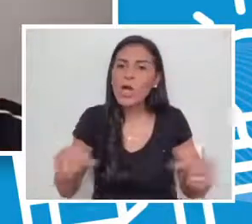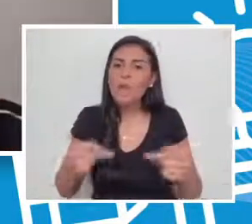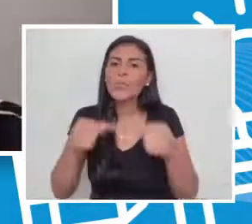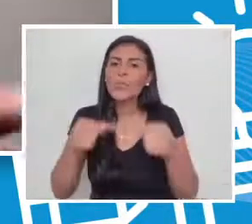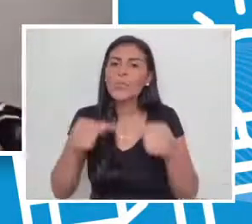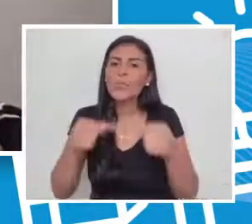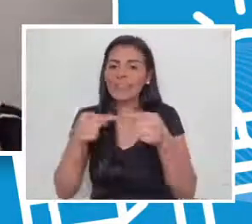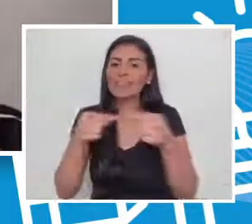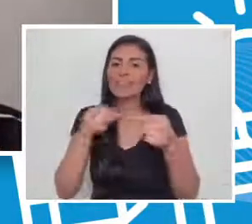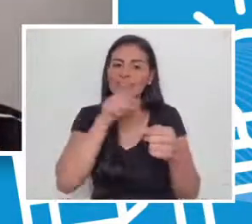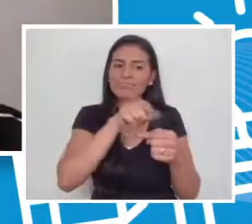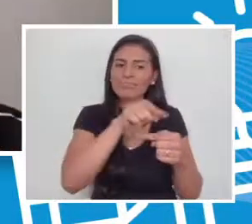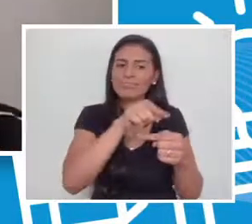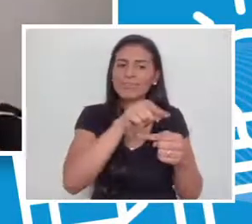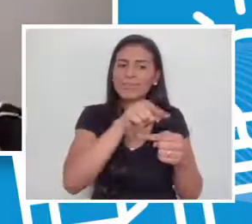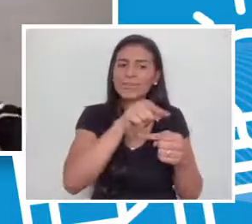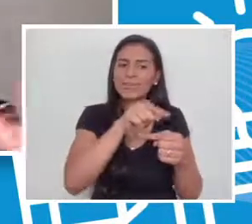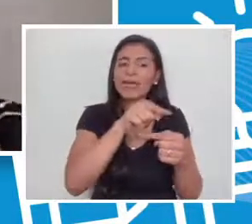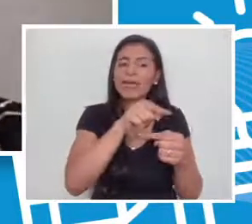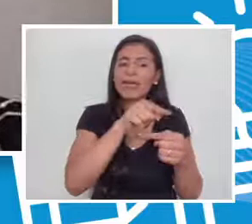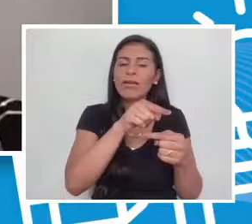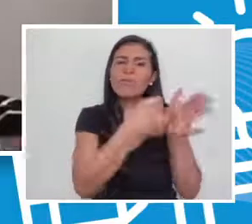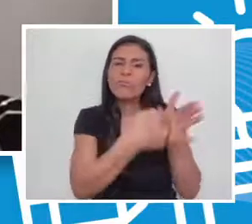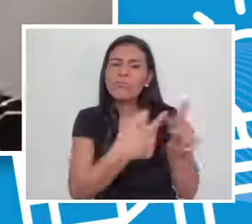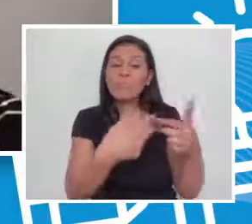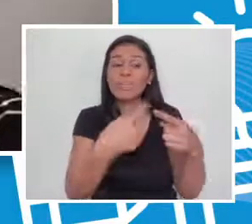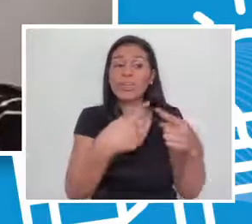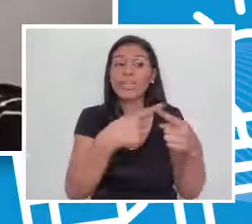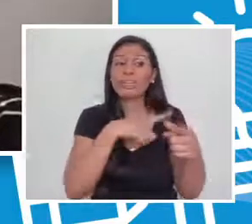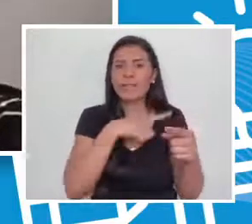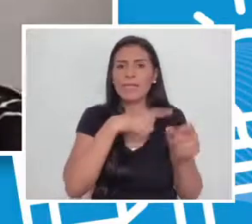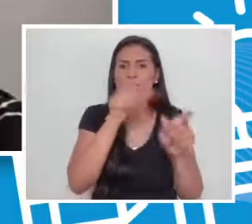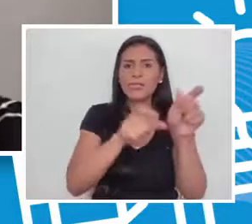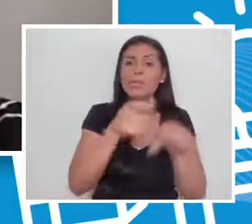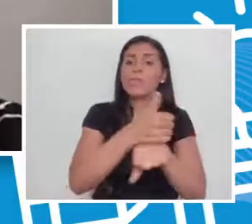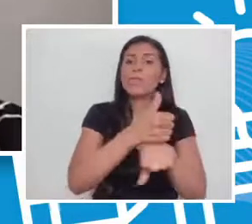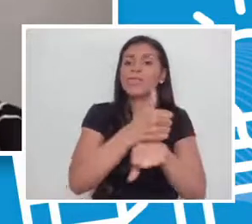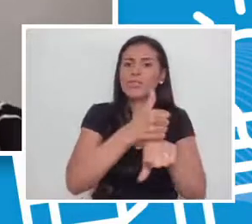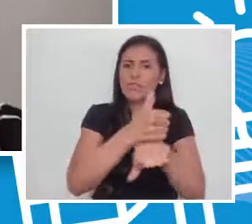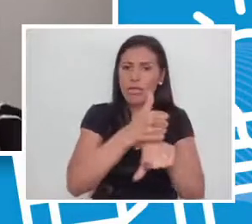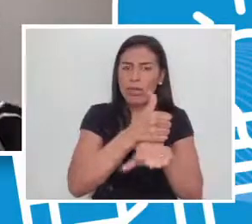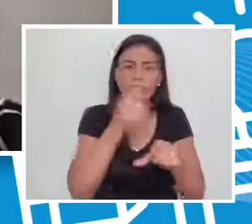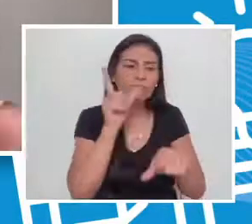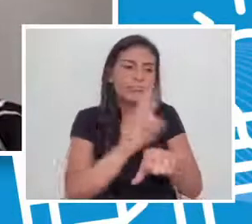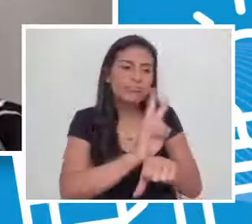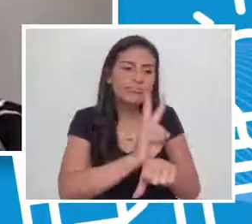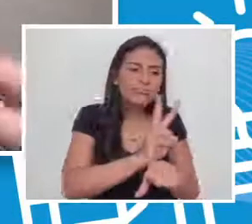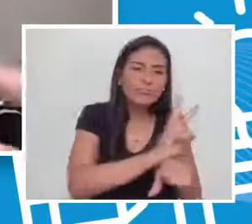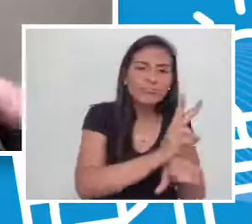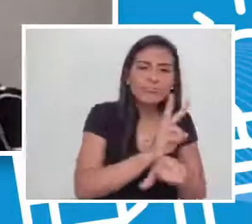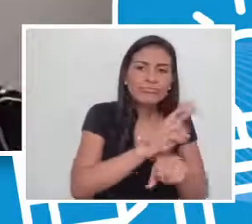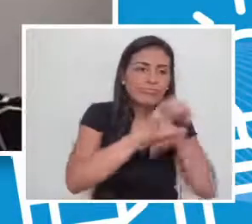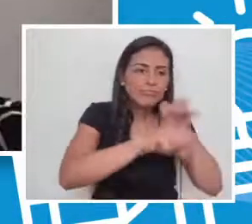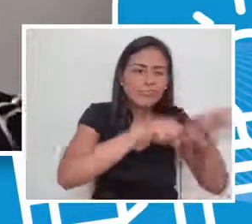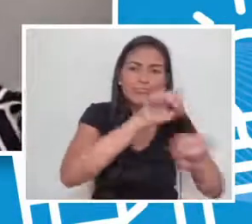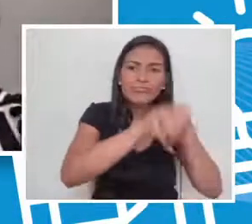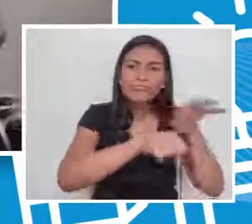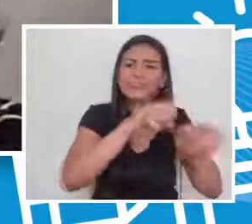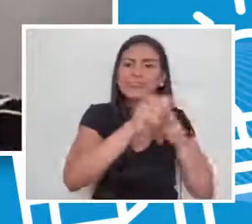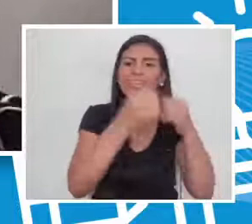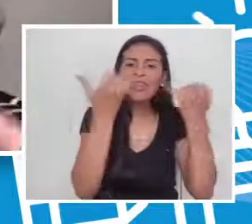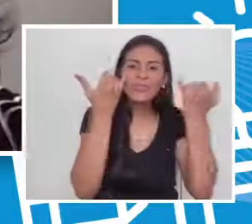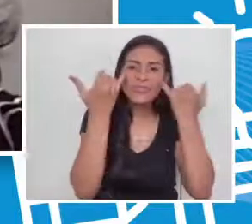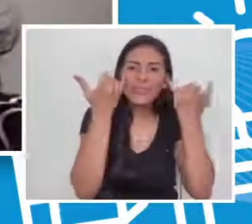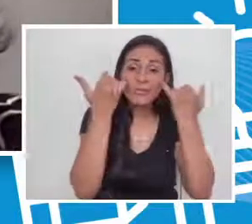tem profissionais que estão acompanhando isso para poder colocar essas informações à nossa disposição, para a gente ir dialogando,